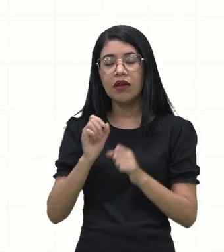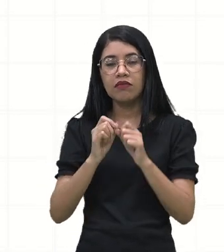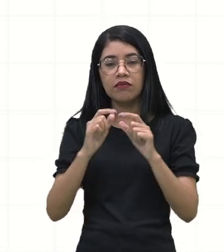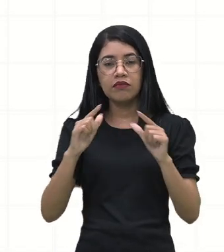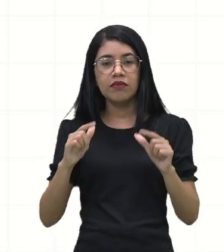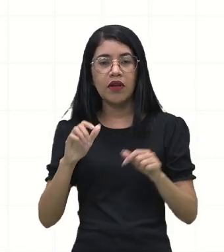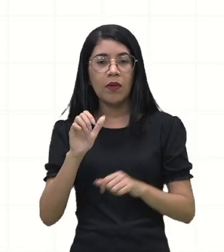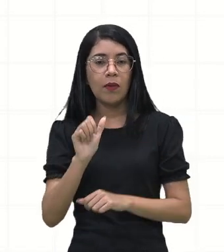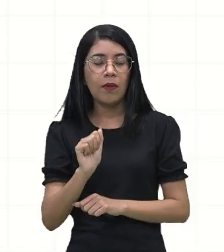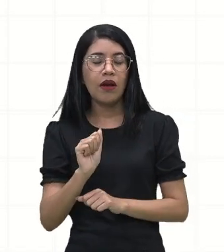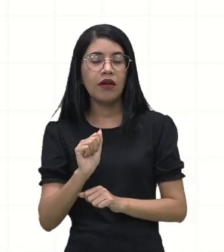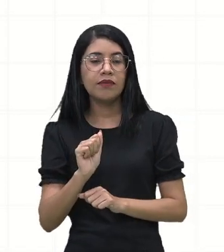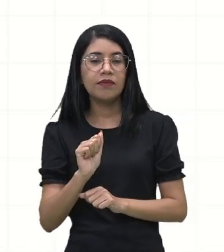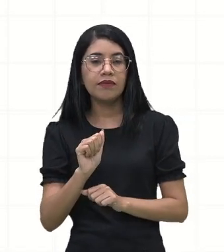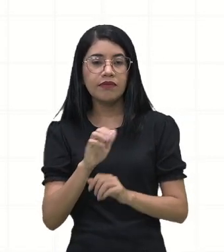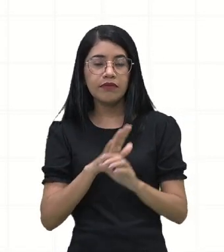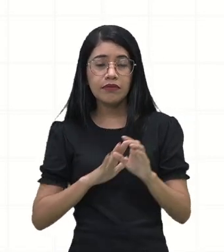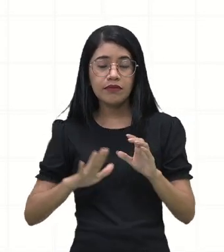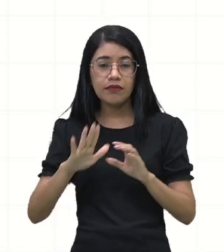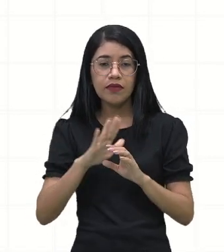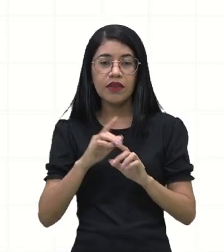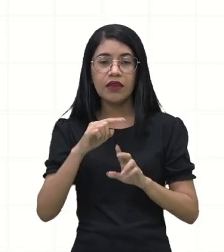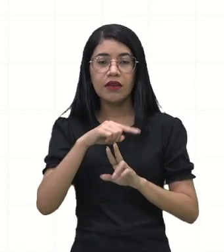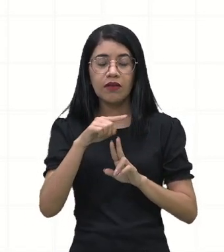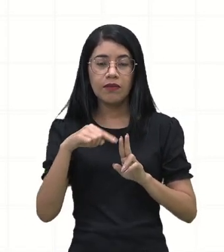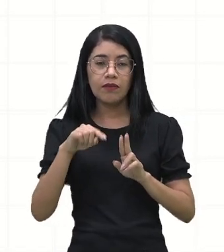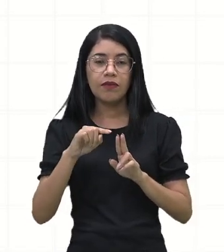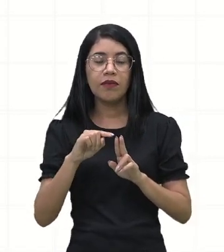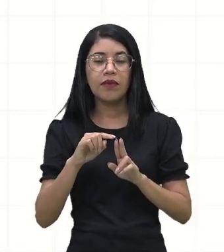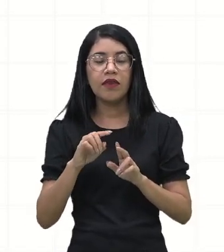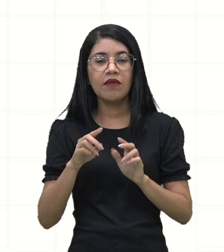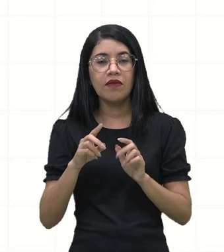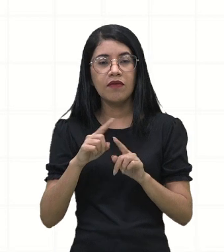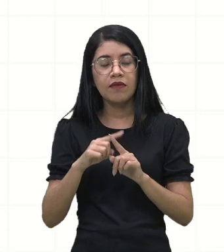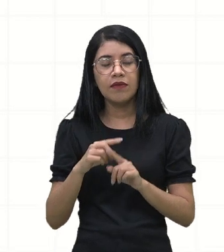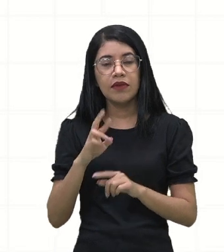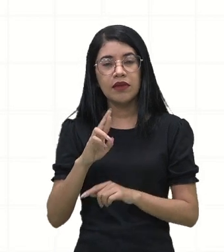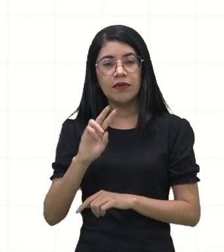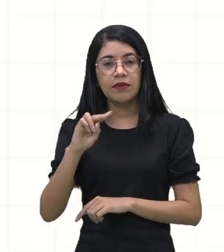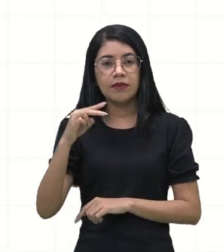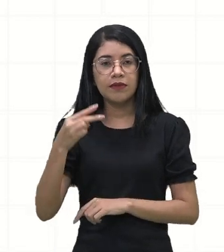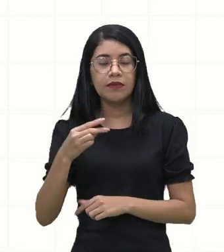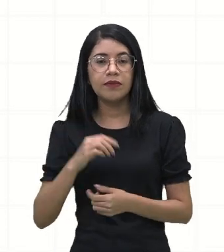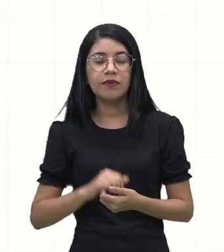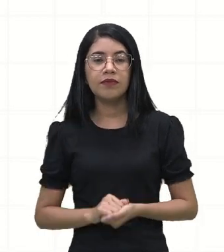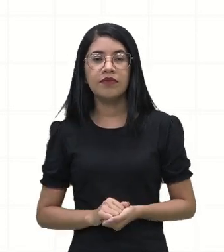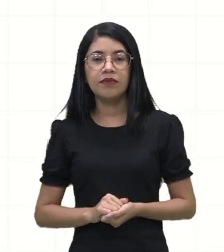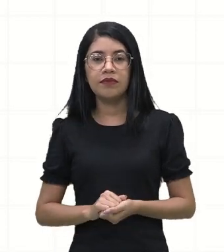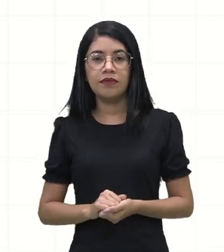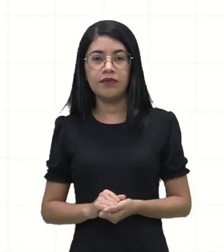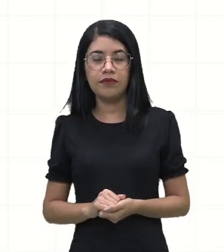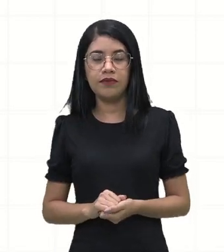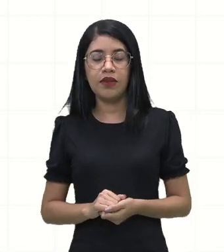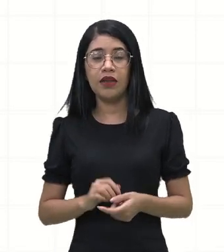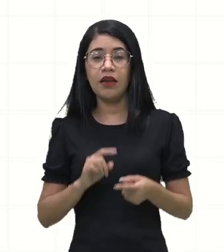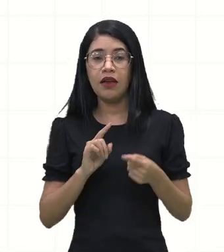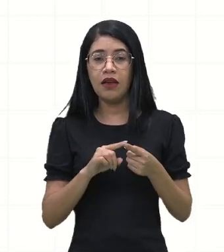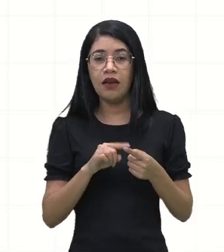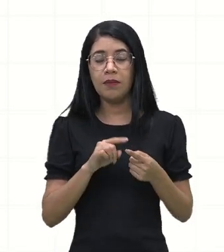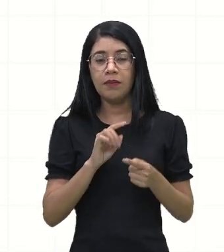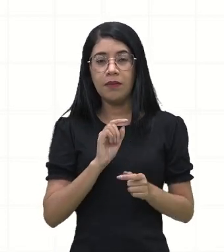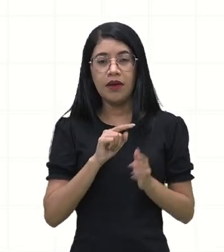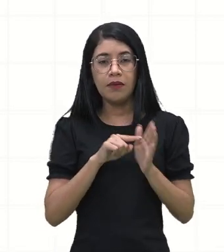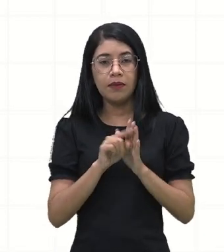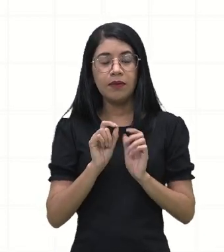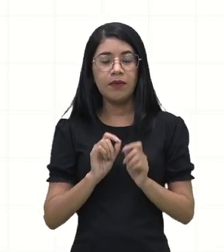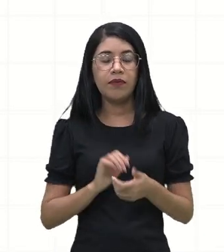área, né, do círculo, é π vezes r ao quadrado. E aí vamos às nossas respostas. No primeiro canteiro, nós